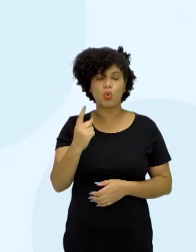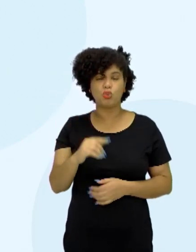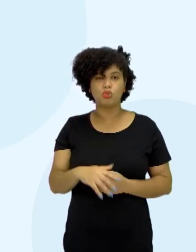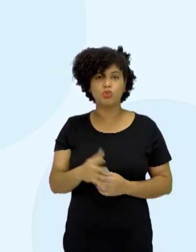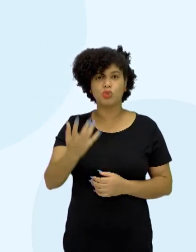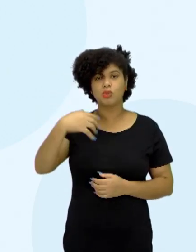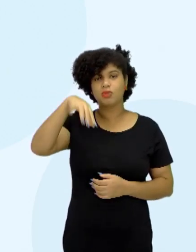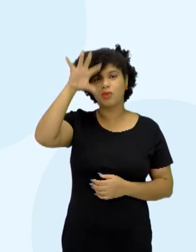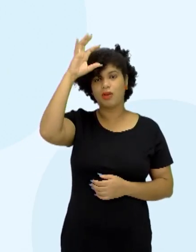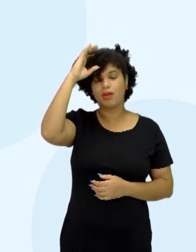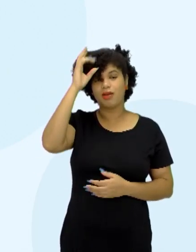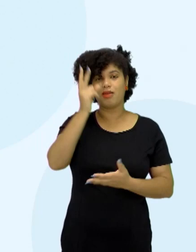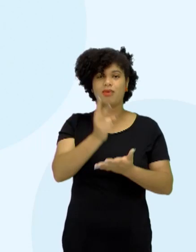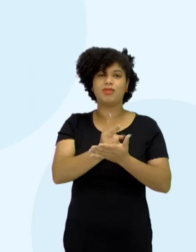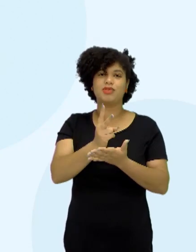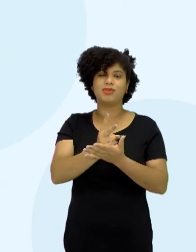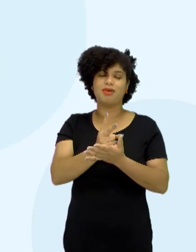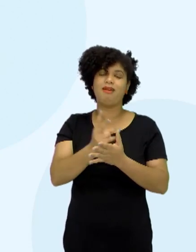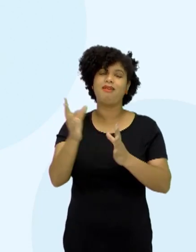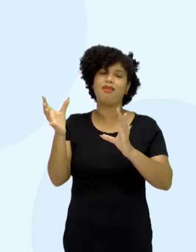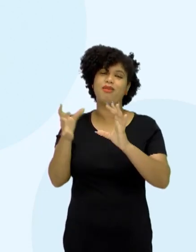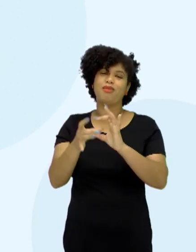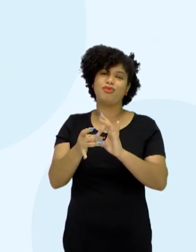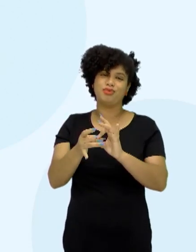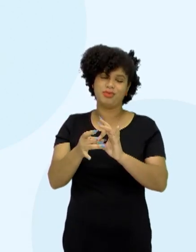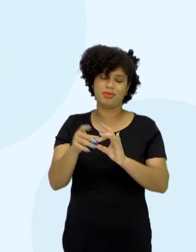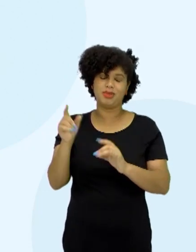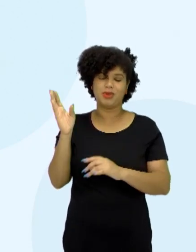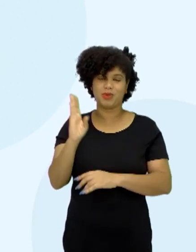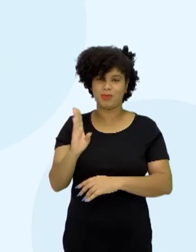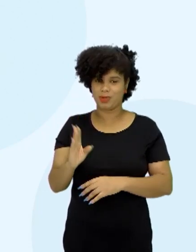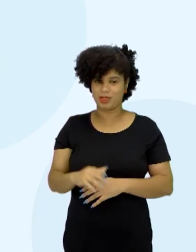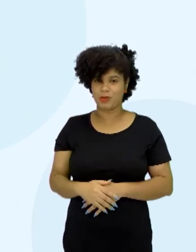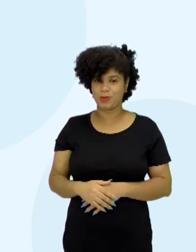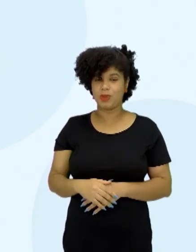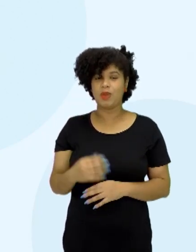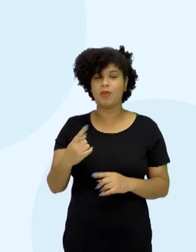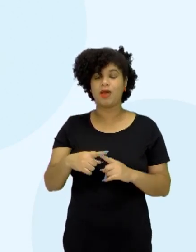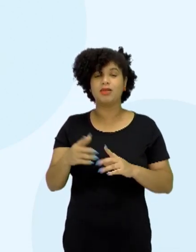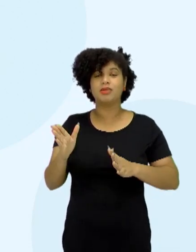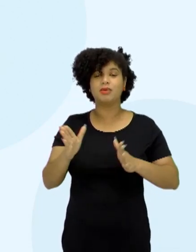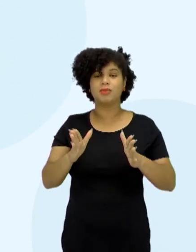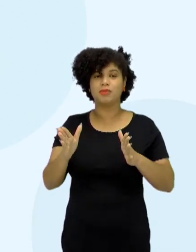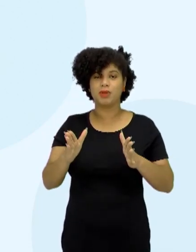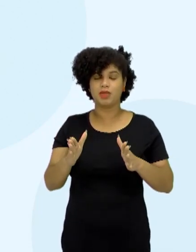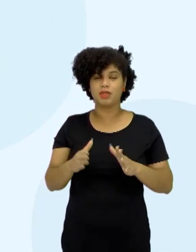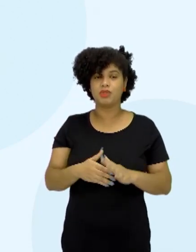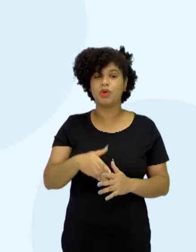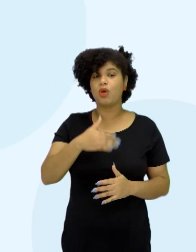do Pedro I, e o Pedro II ainda não toma posse, você tem